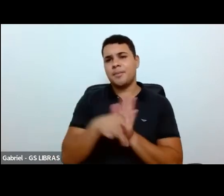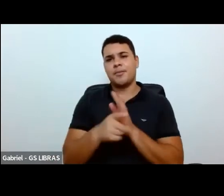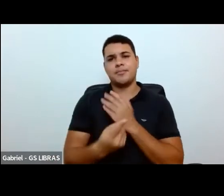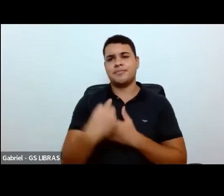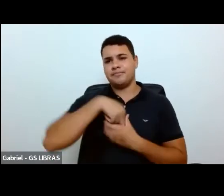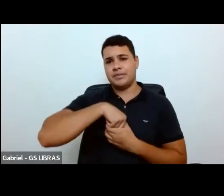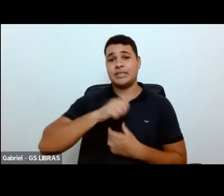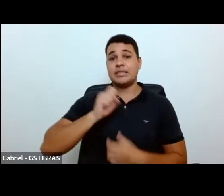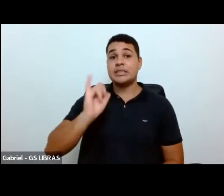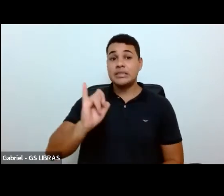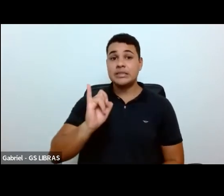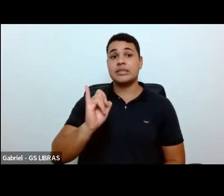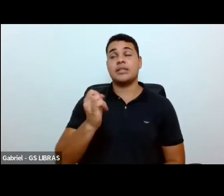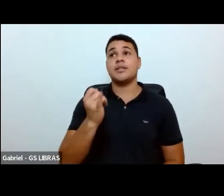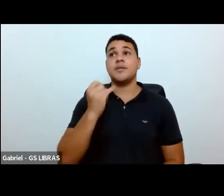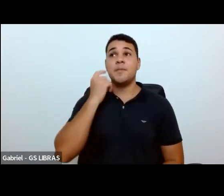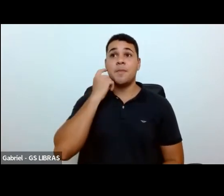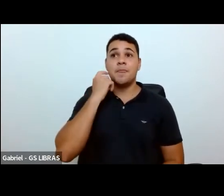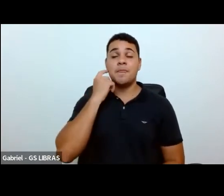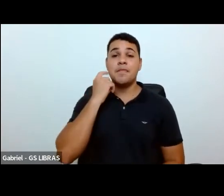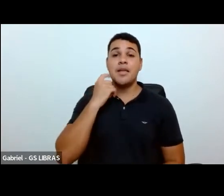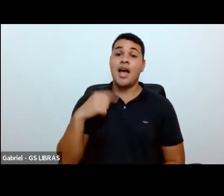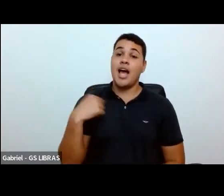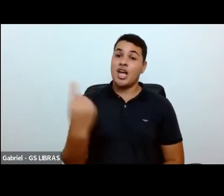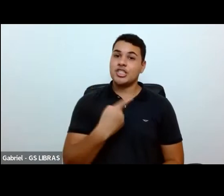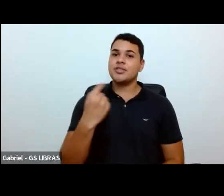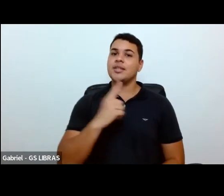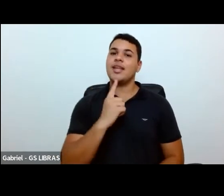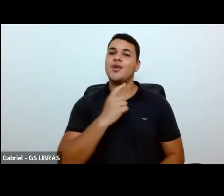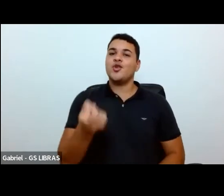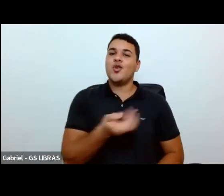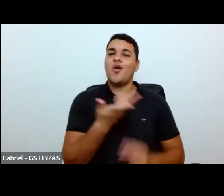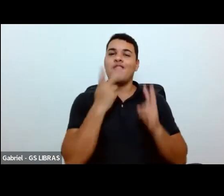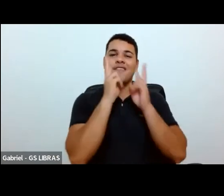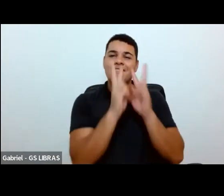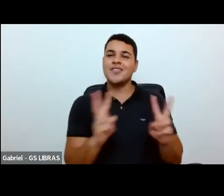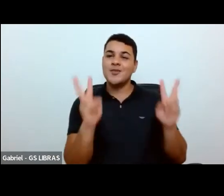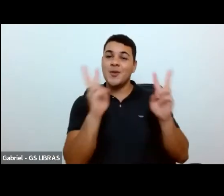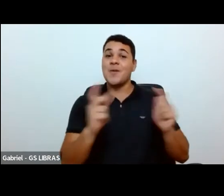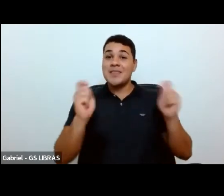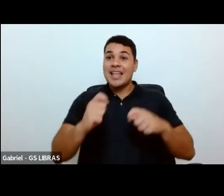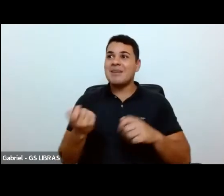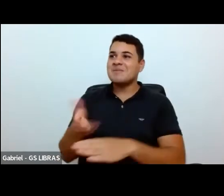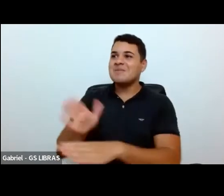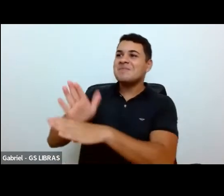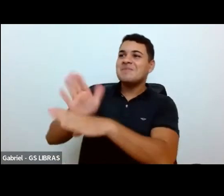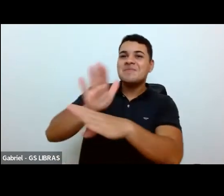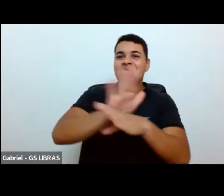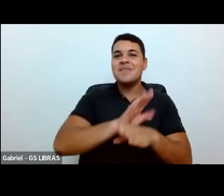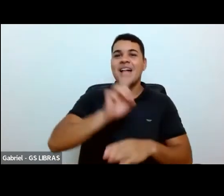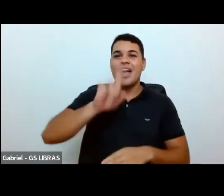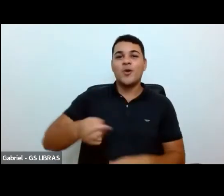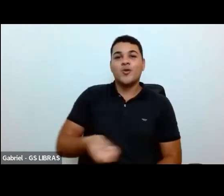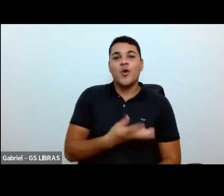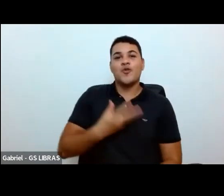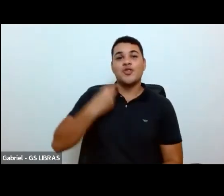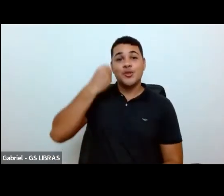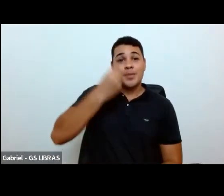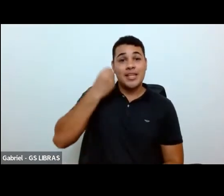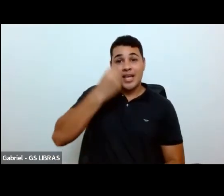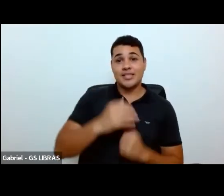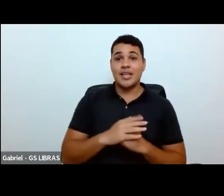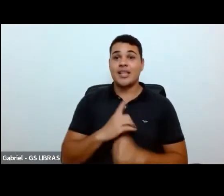gente tem um ponto de vista a agregar com diferenciais que são evidentes em por vezes, né? O podcast